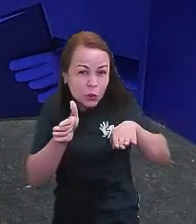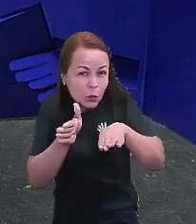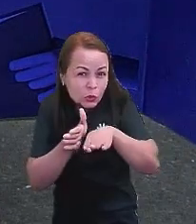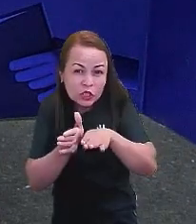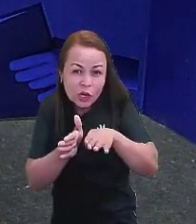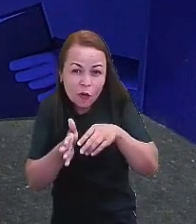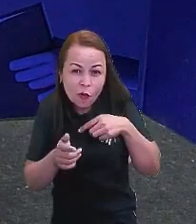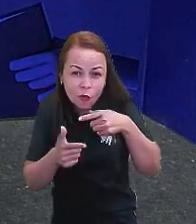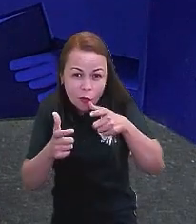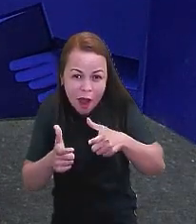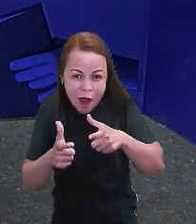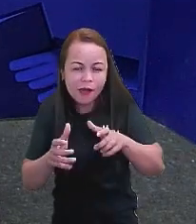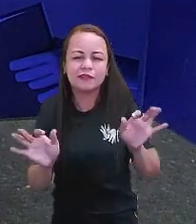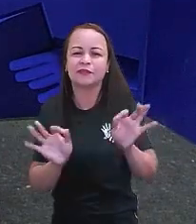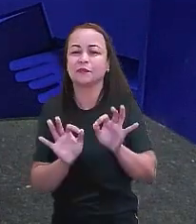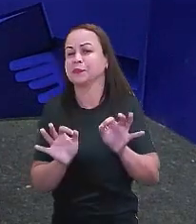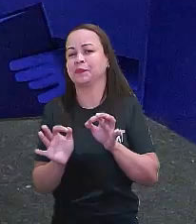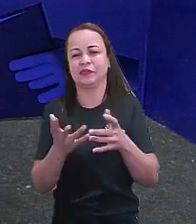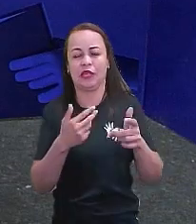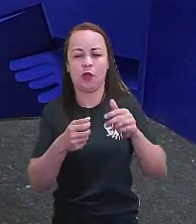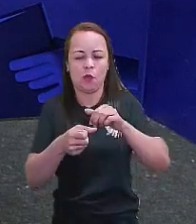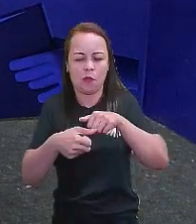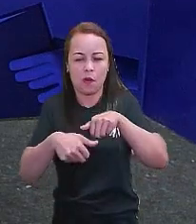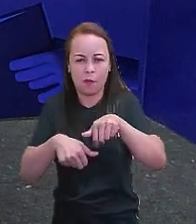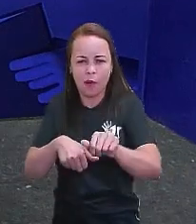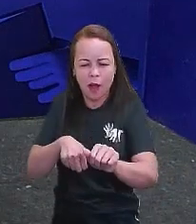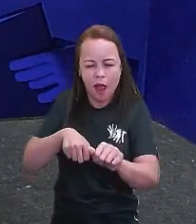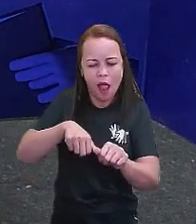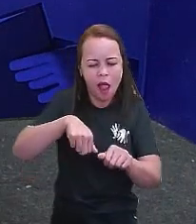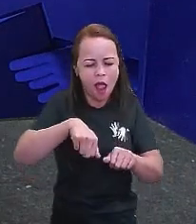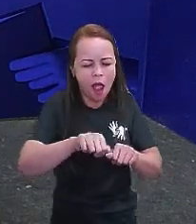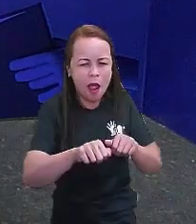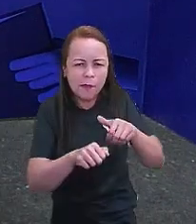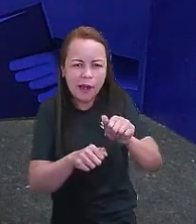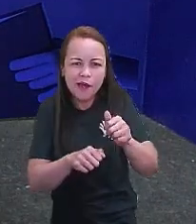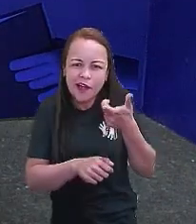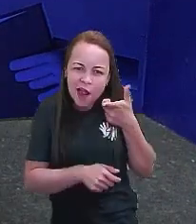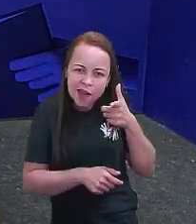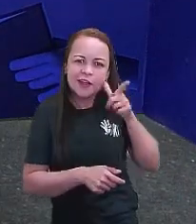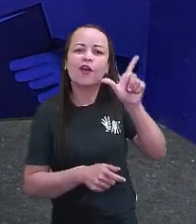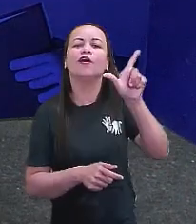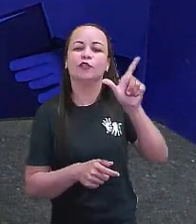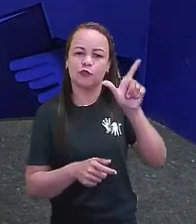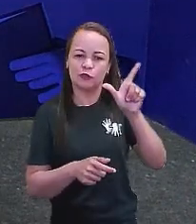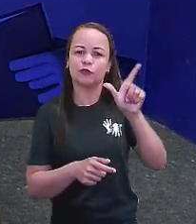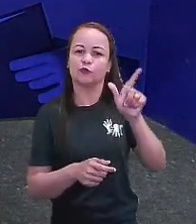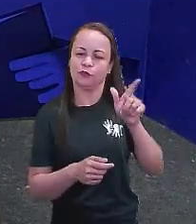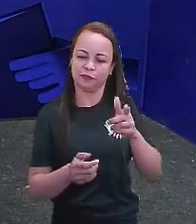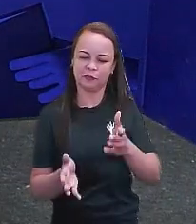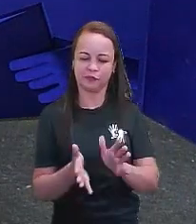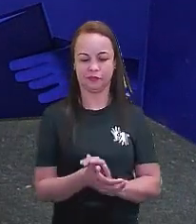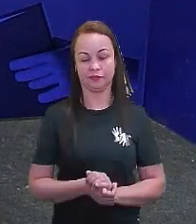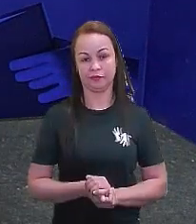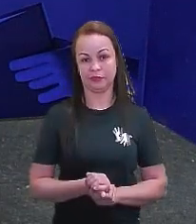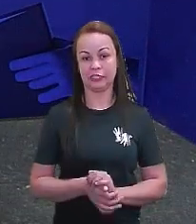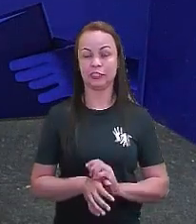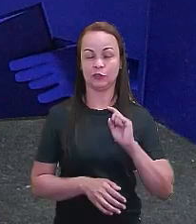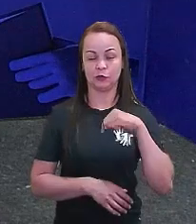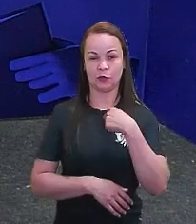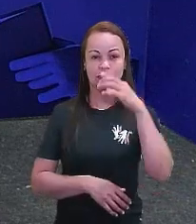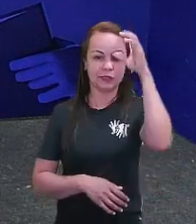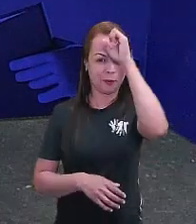tartaruga, com seu passo bem lento, acabou ganhando. Então, a gente aprende essa lição,